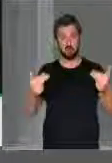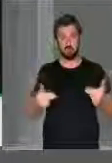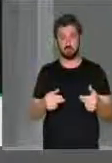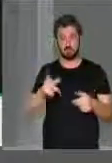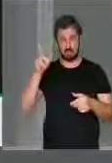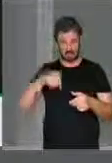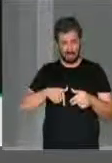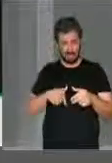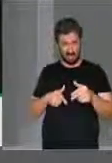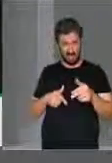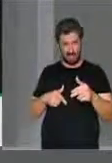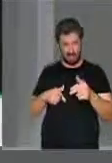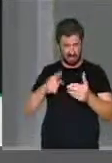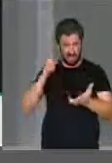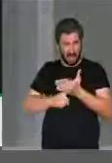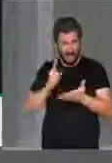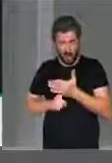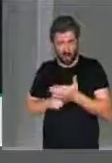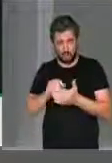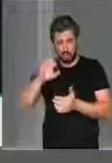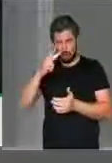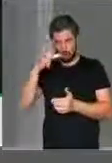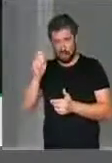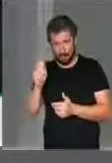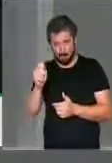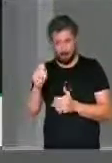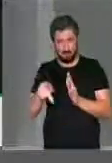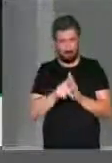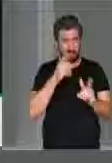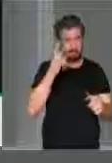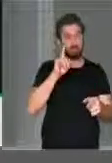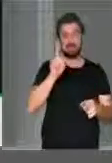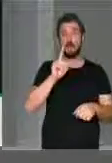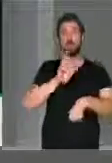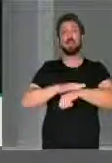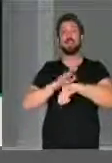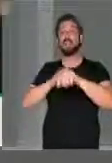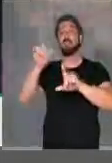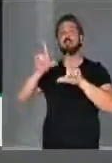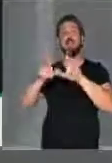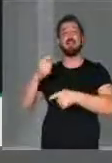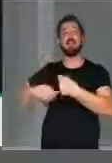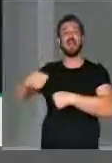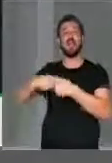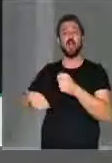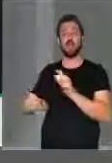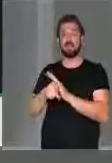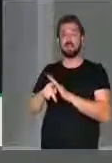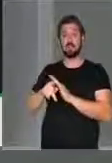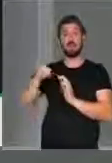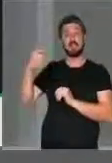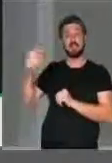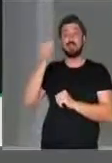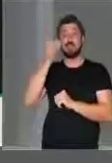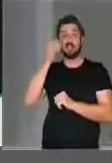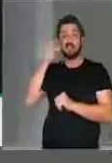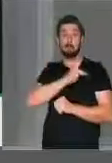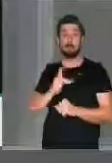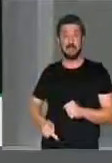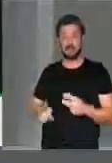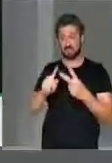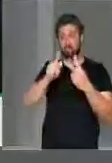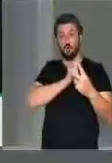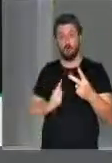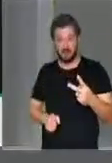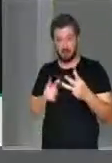não foi para fechar a chapa proporcional, foi a venda de tempo de televisão para a chapa majoritária. Era